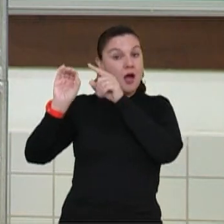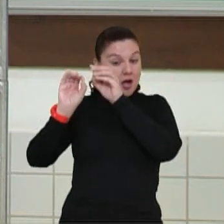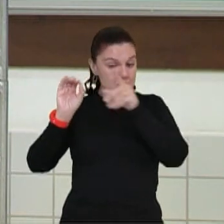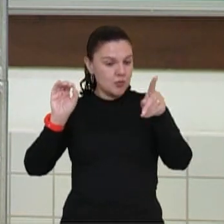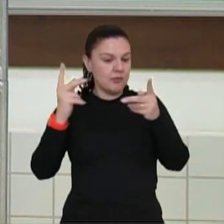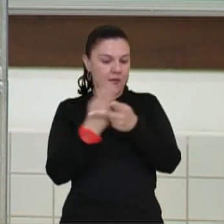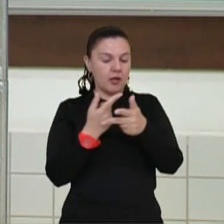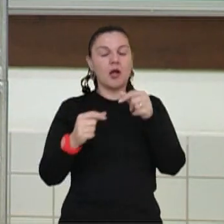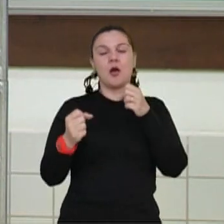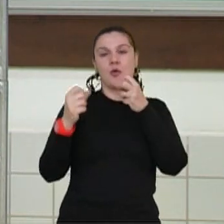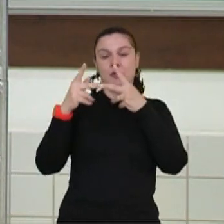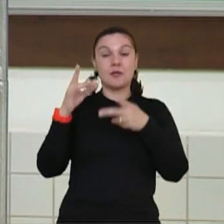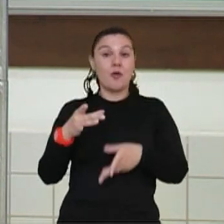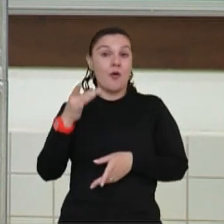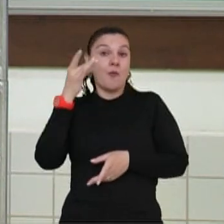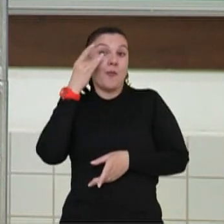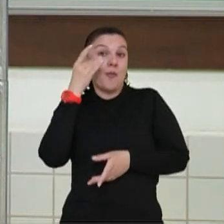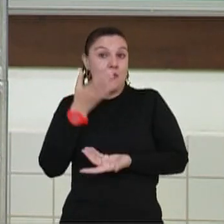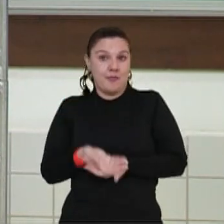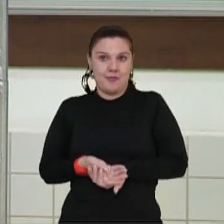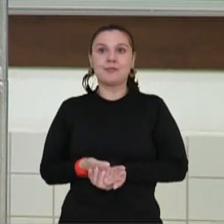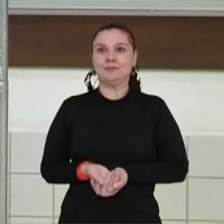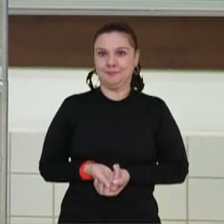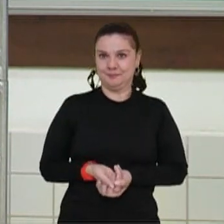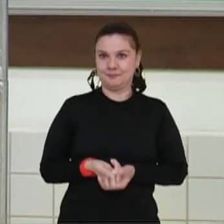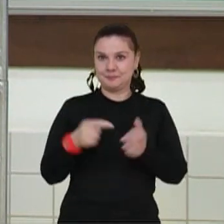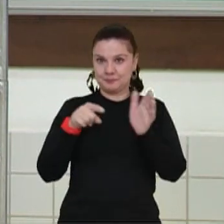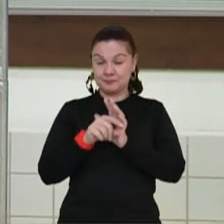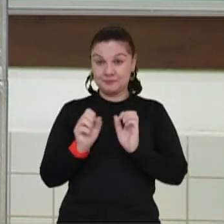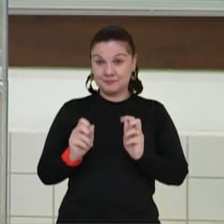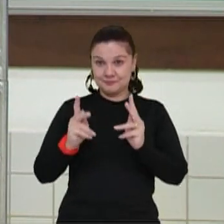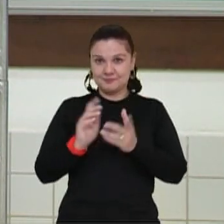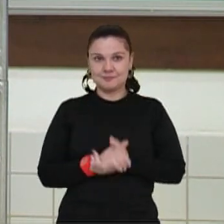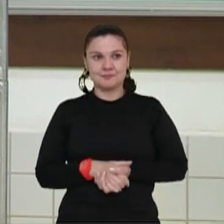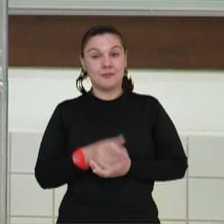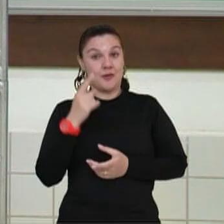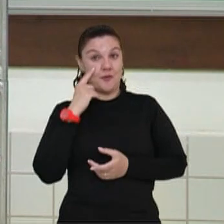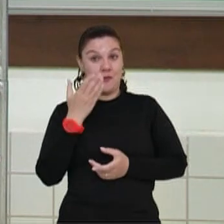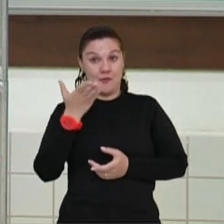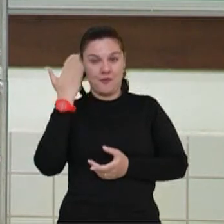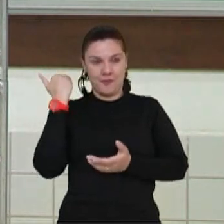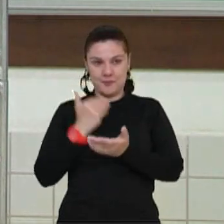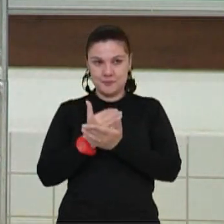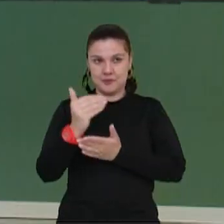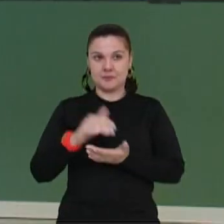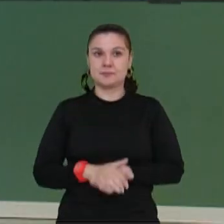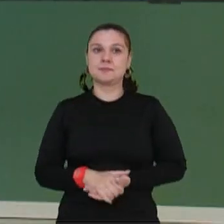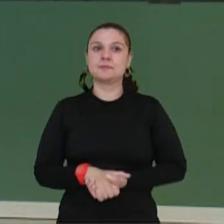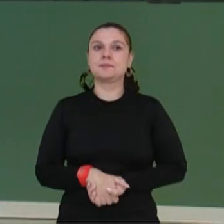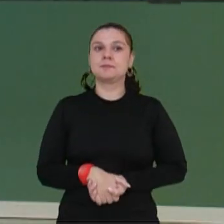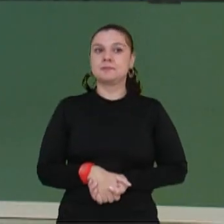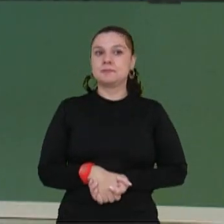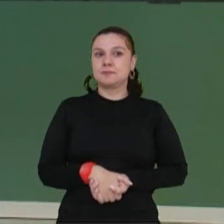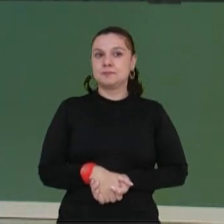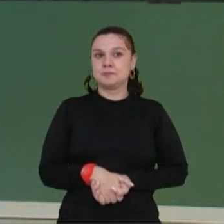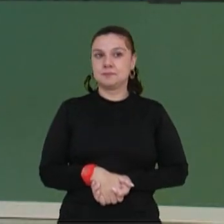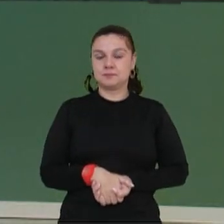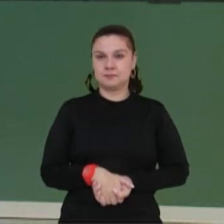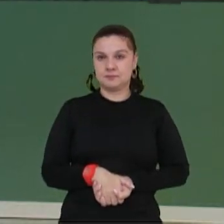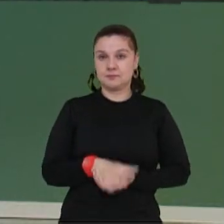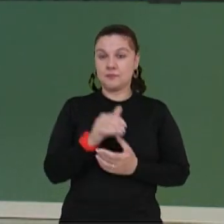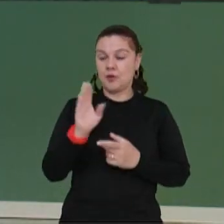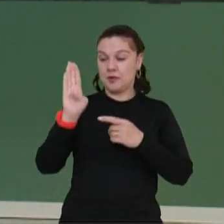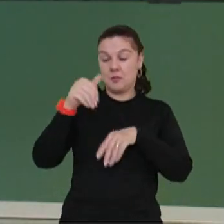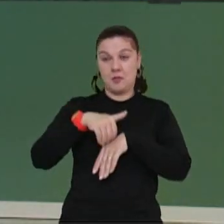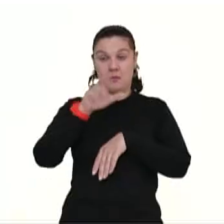está correta mesmo. É a prova, né? A prova real da questão. Certo? Vamos continuando. Então, a resposta certa era a letra